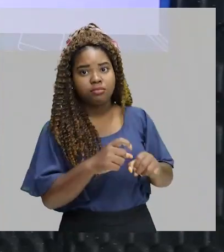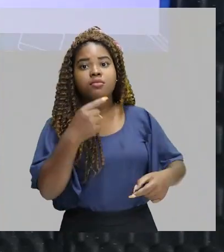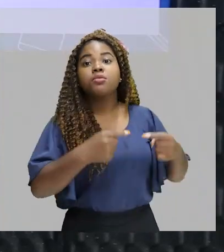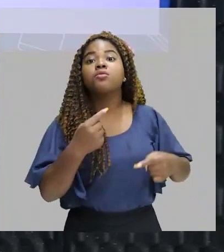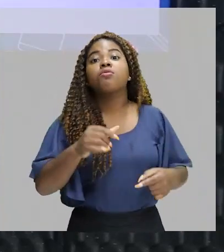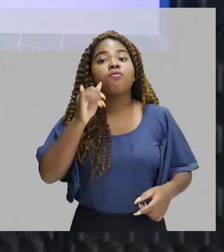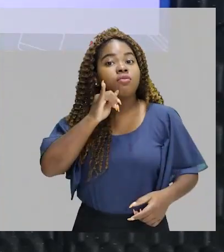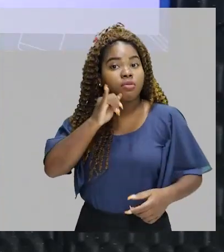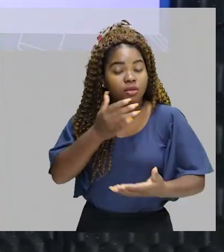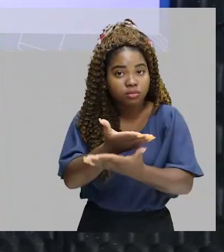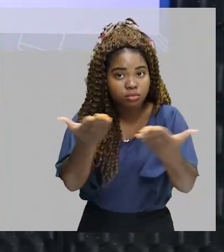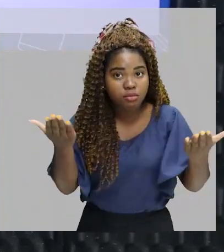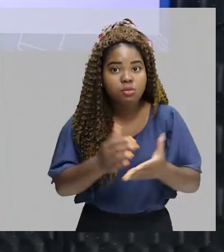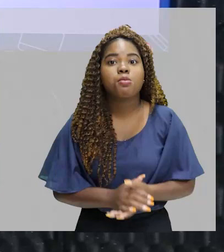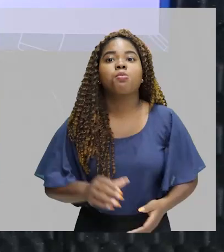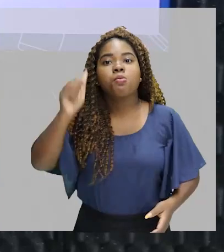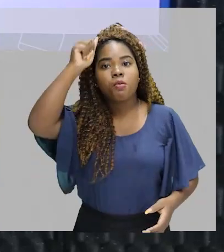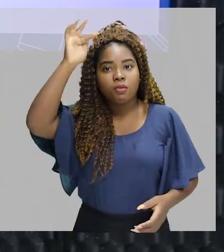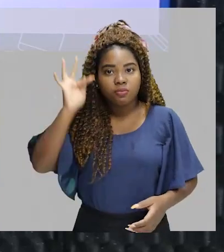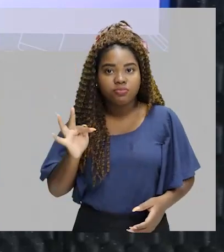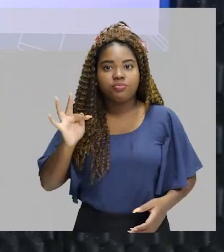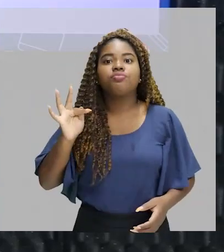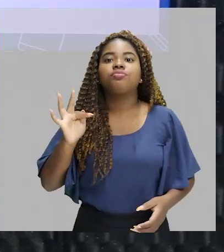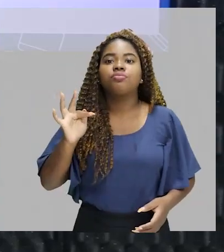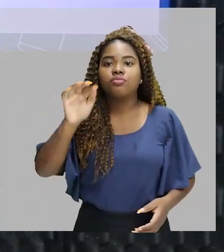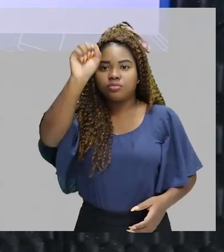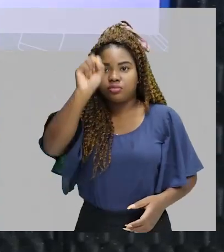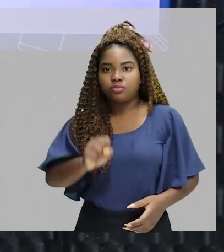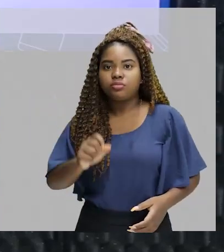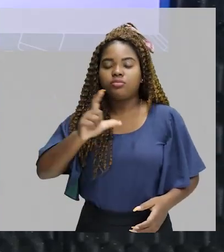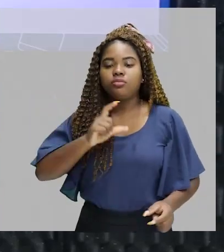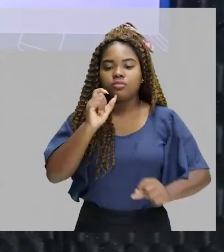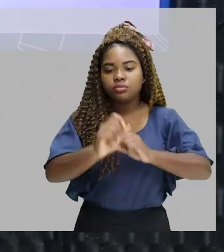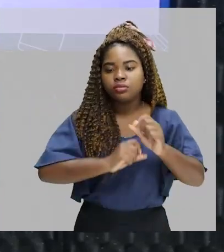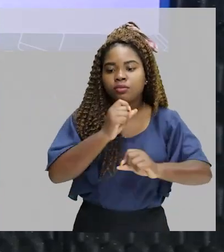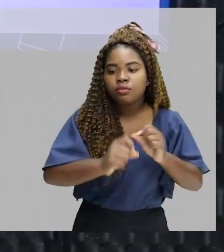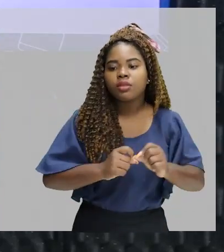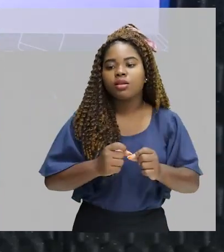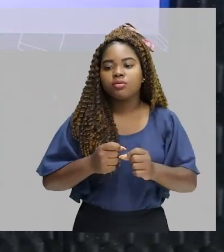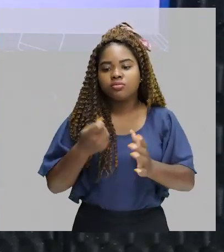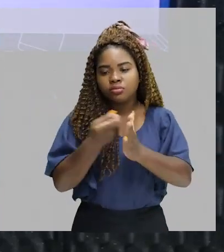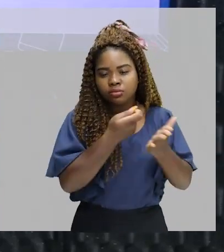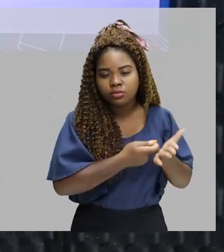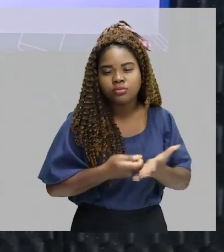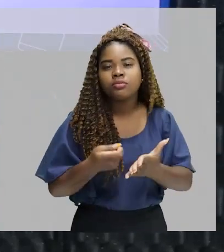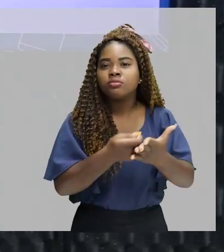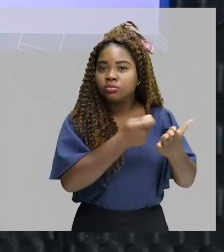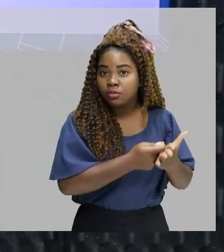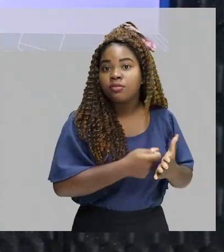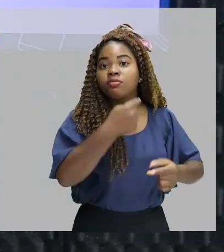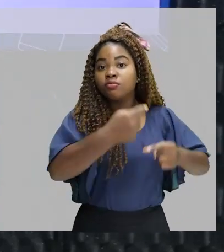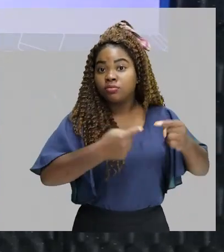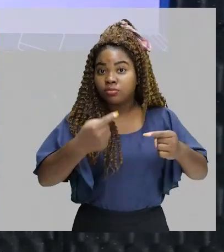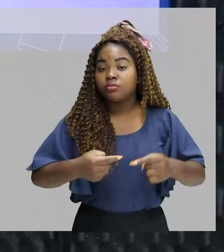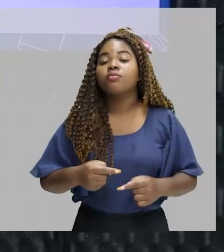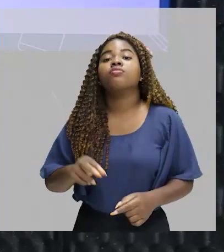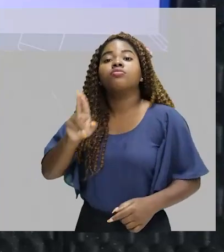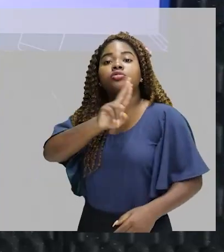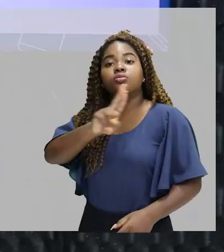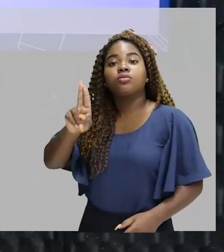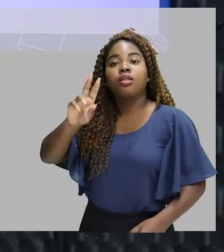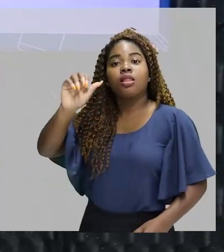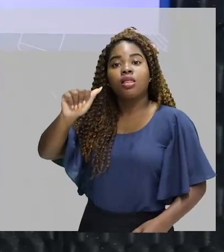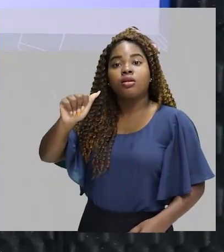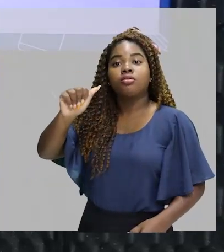você. Na África do Sul, existia um regime político no século XX chamado Apartheid. Você já ouviu